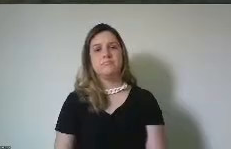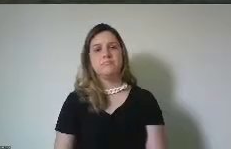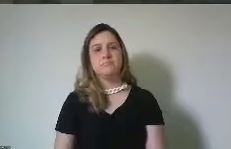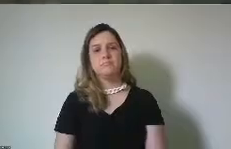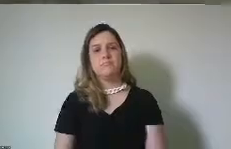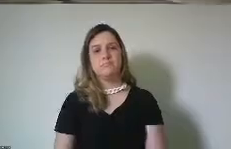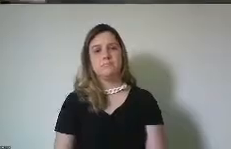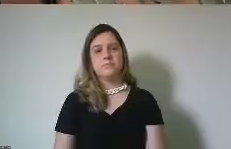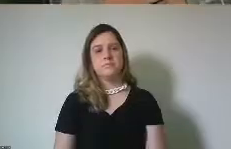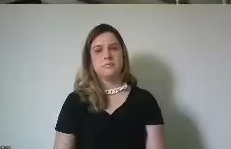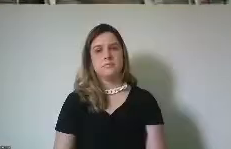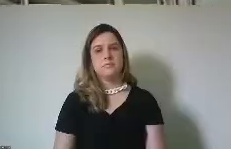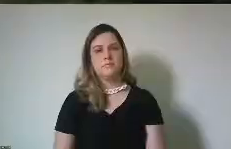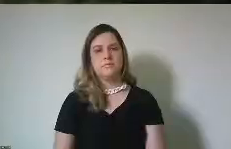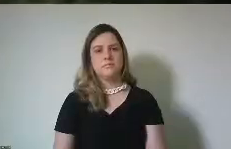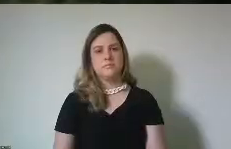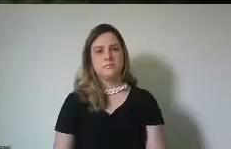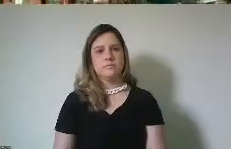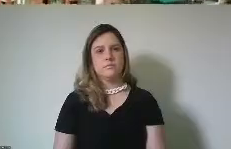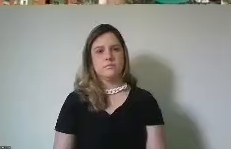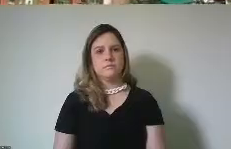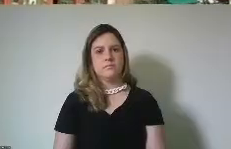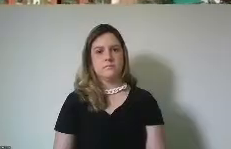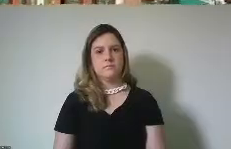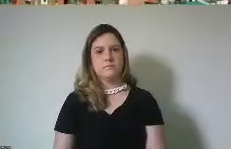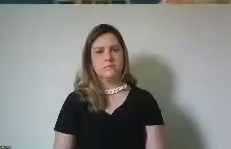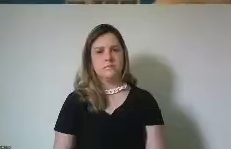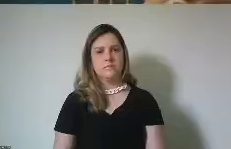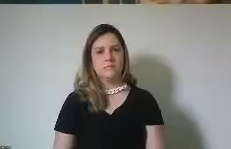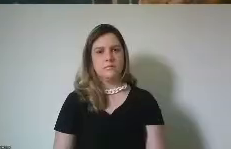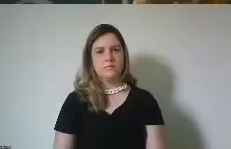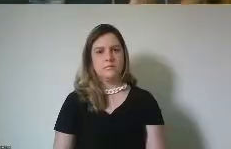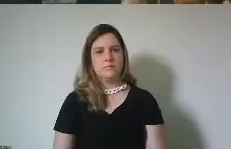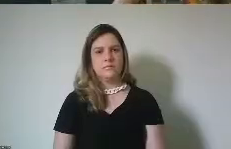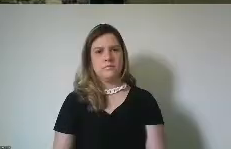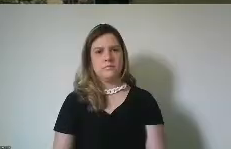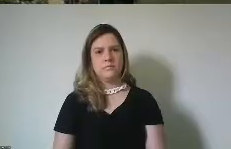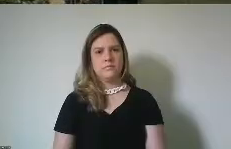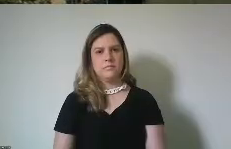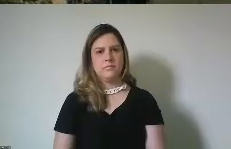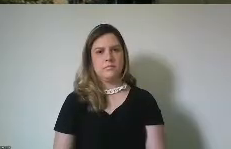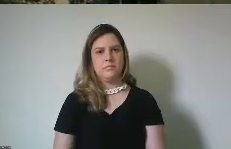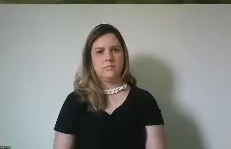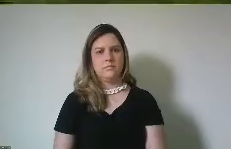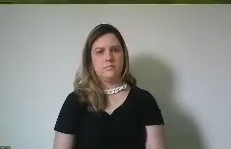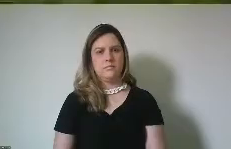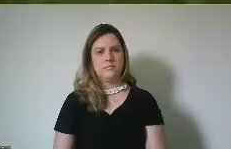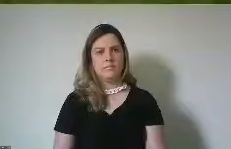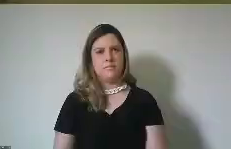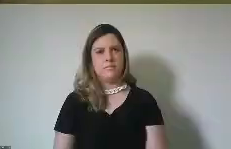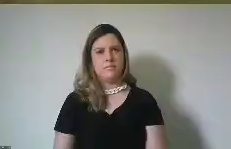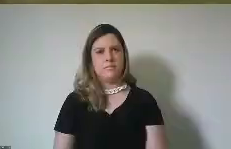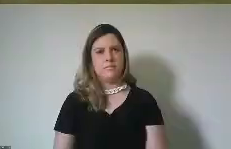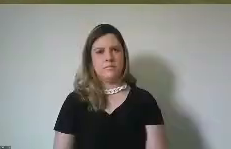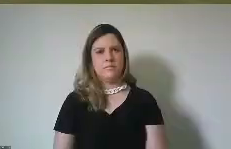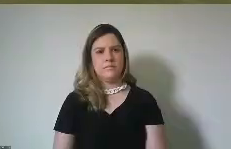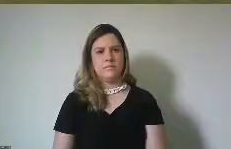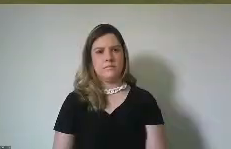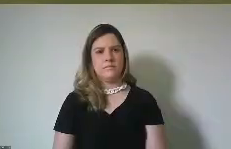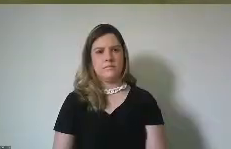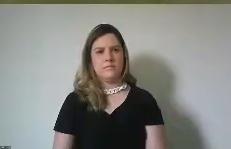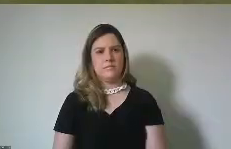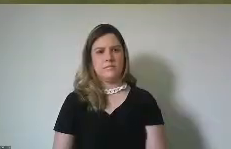energia limpa por todo o continente ao mesmo tempo cuidamos da natureza nos preocupamos com a preservação da